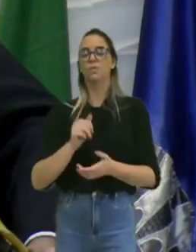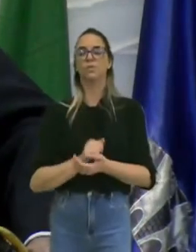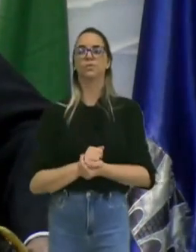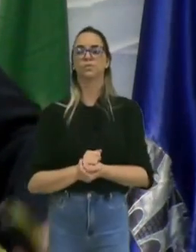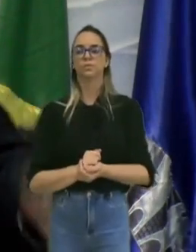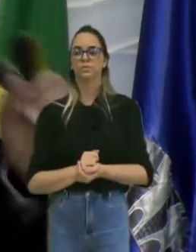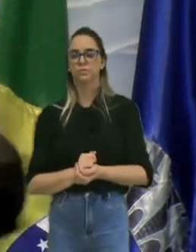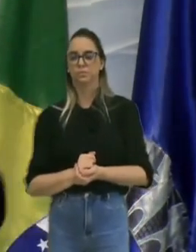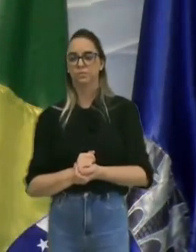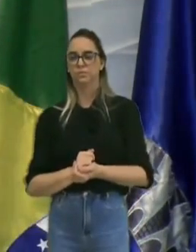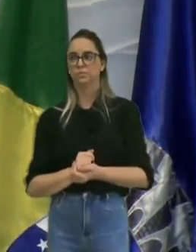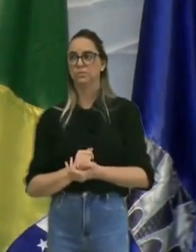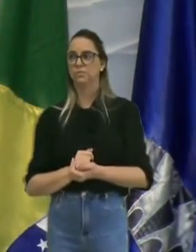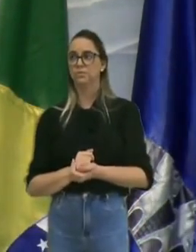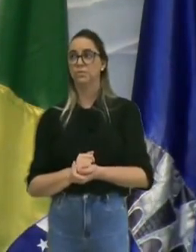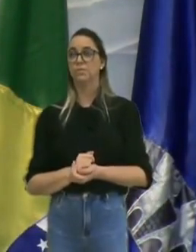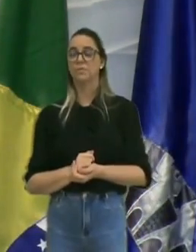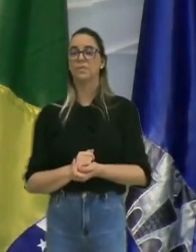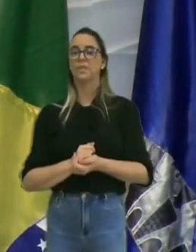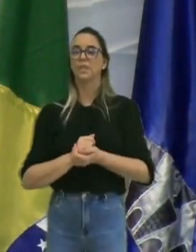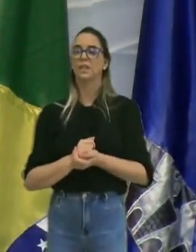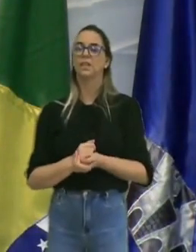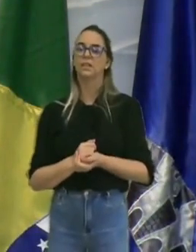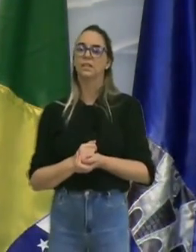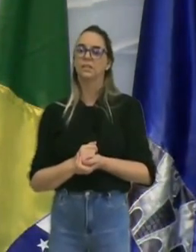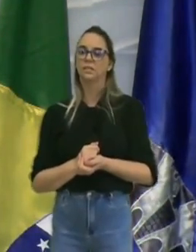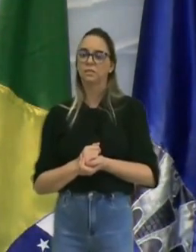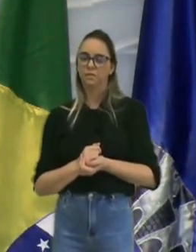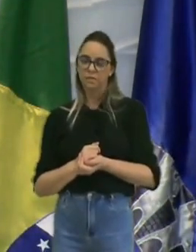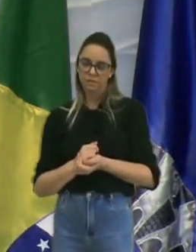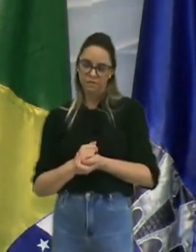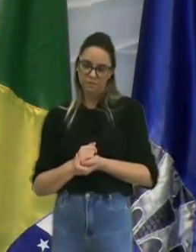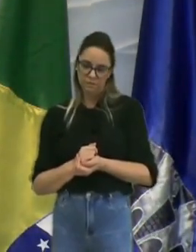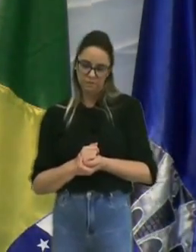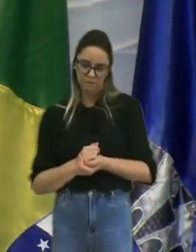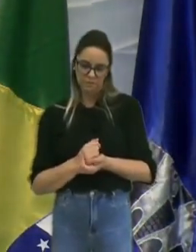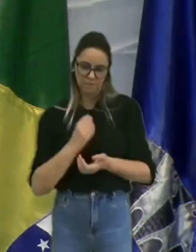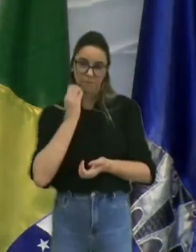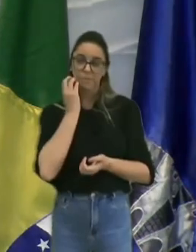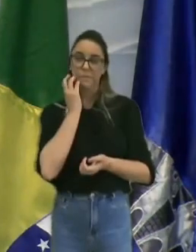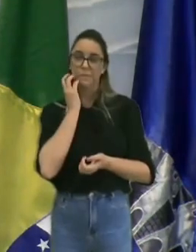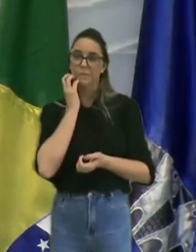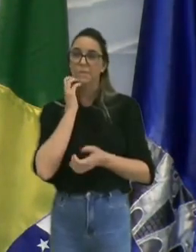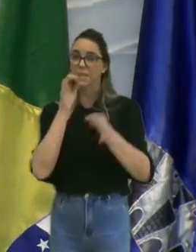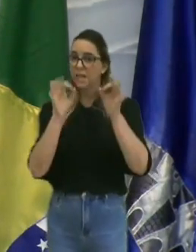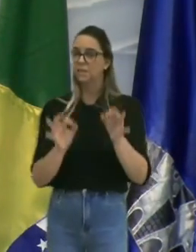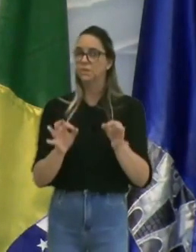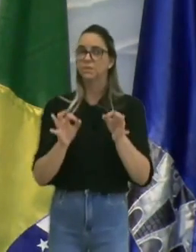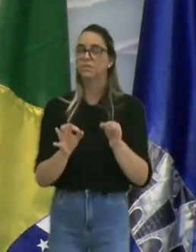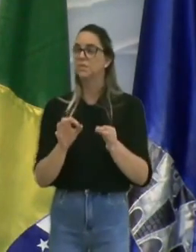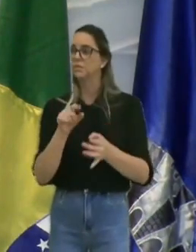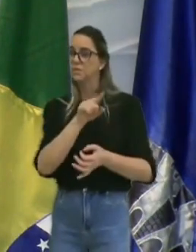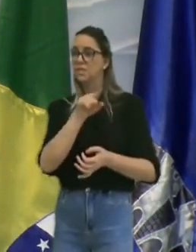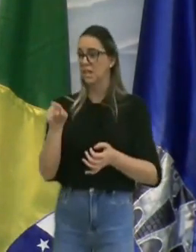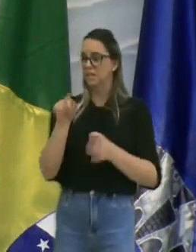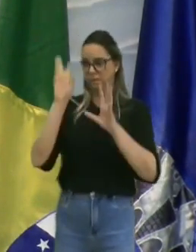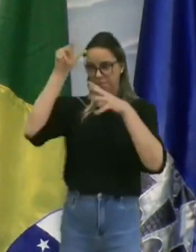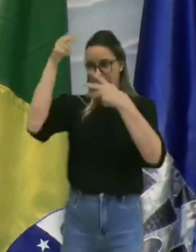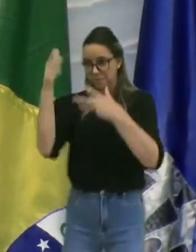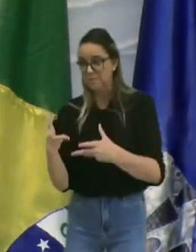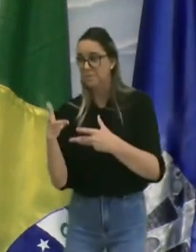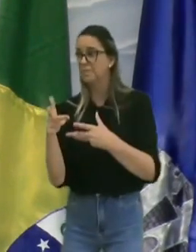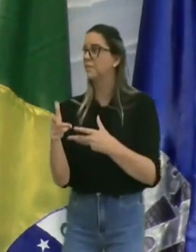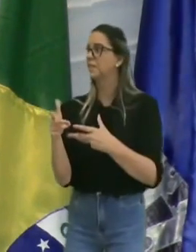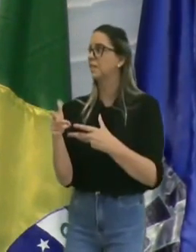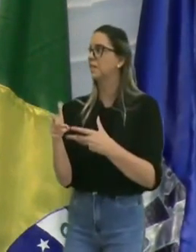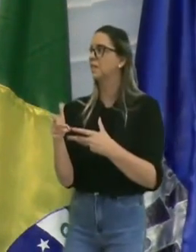Bora botar esse cabo no lugar dele. As 6 sessões que vocês deram aí, eu quero ver se vão dar ele agora. Tá certo? E você, Vossa Excelência, para dar em